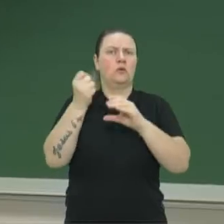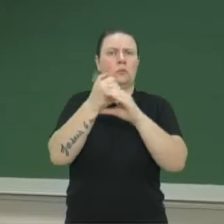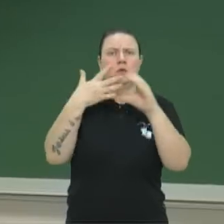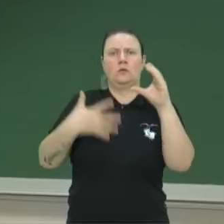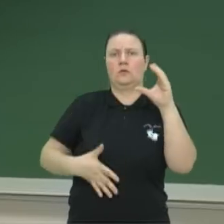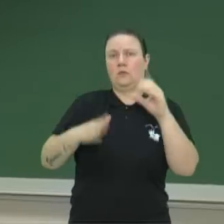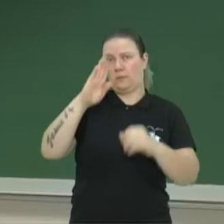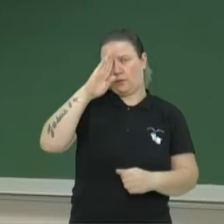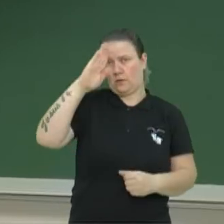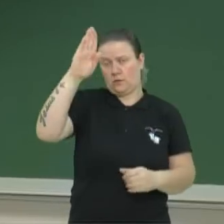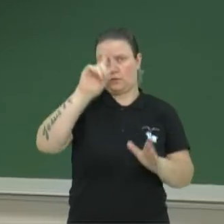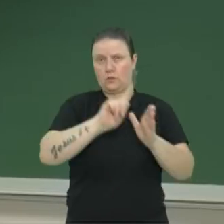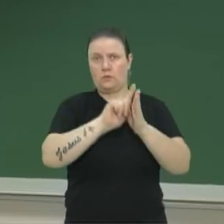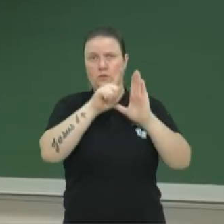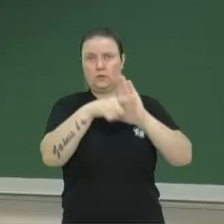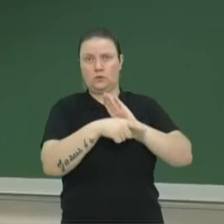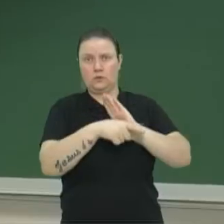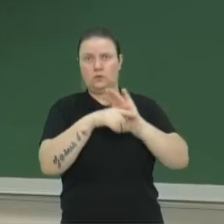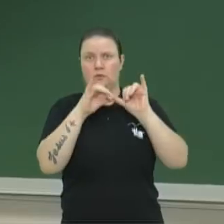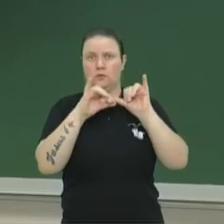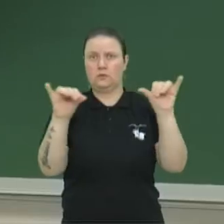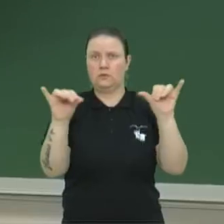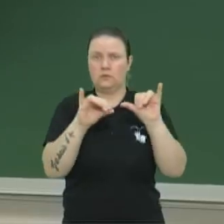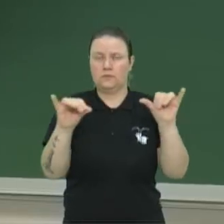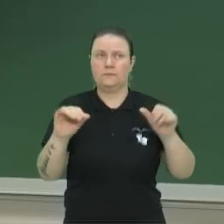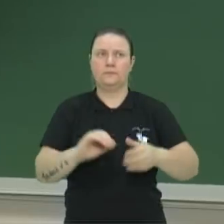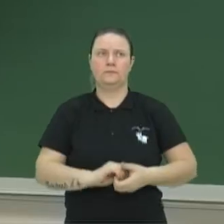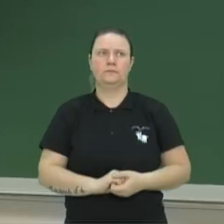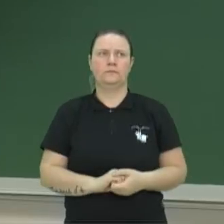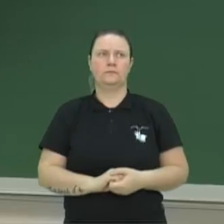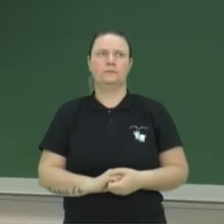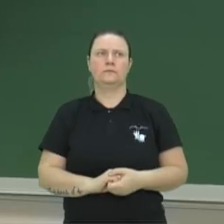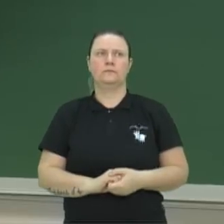principal do gênero notícia?